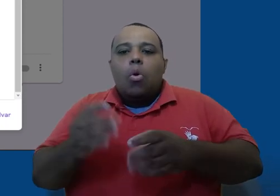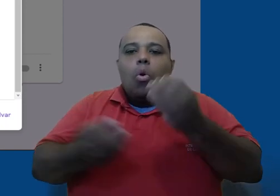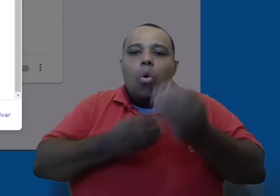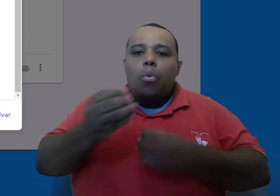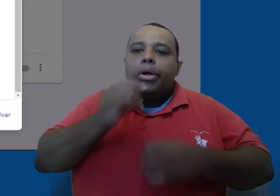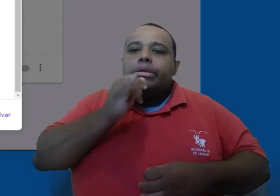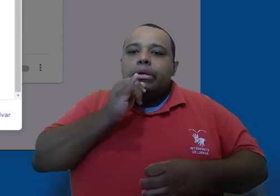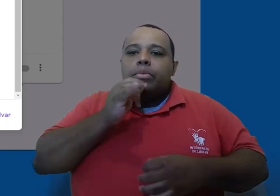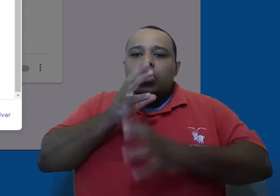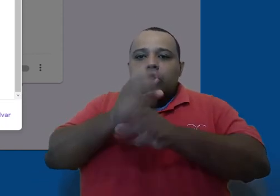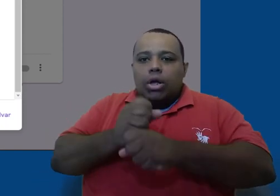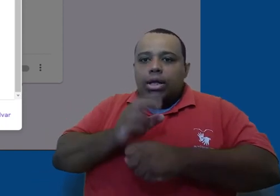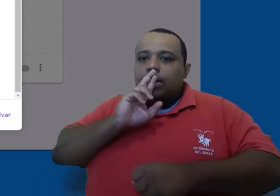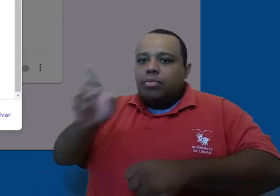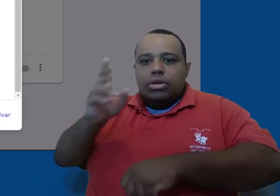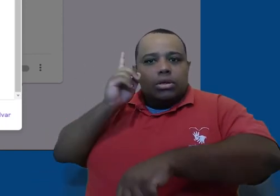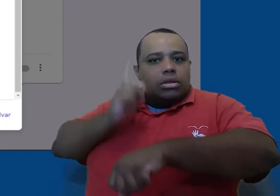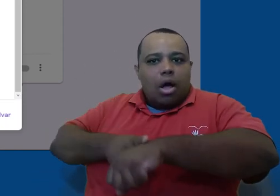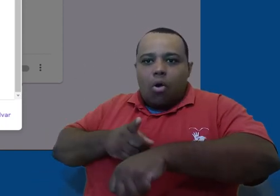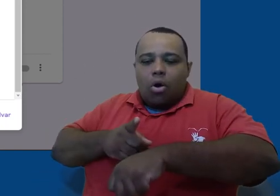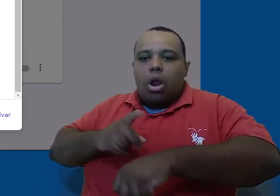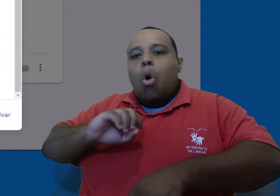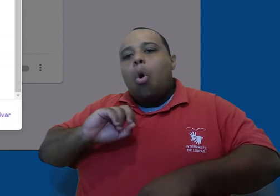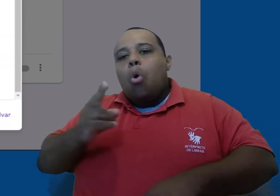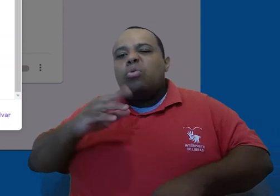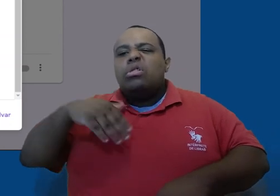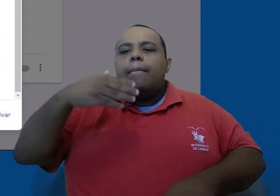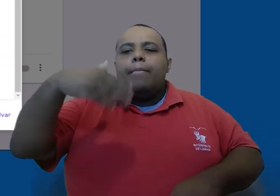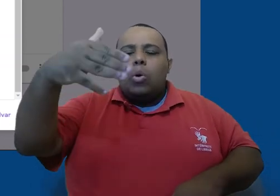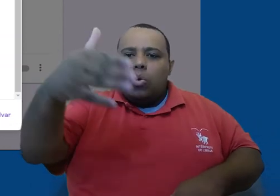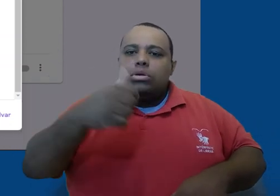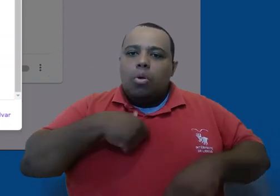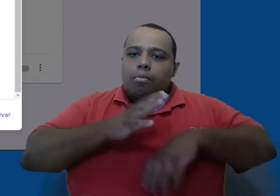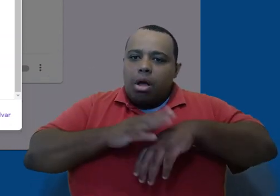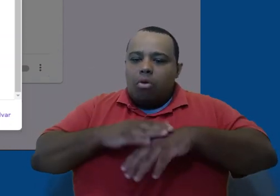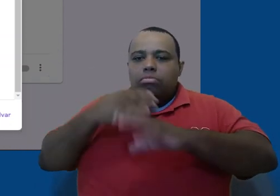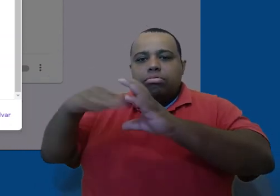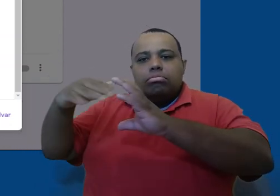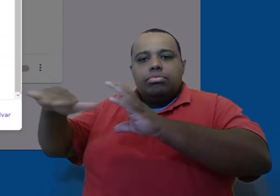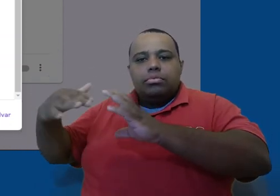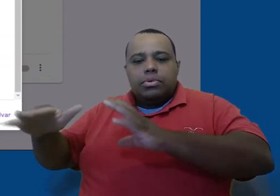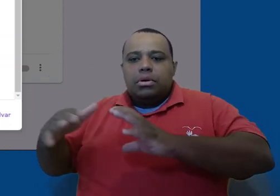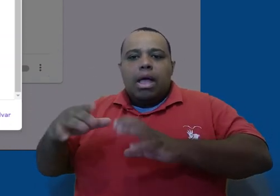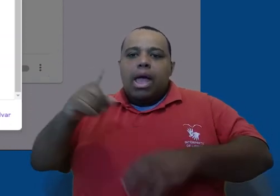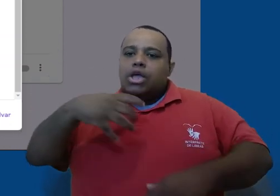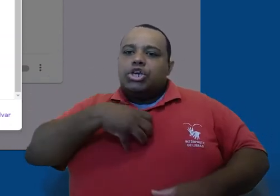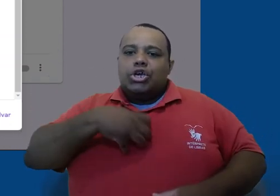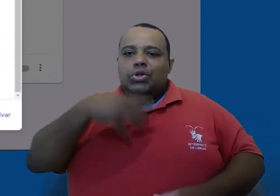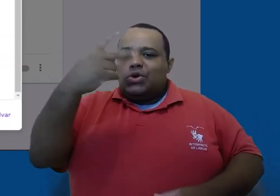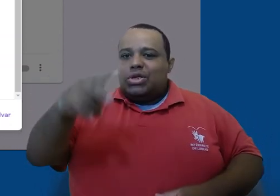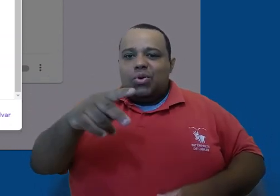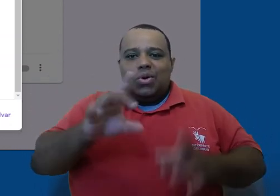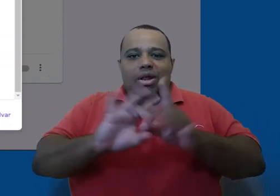de teste podemos definir se a liberação de nota será imediatamente após o envio ou posteriormente depois da revisão manual novamente